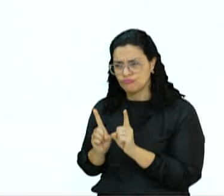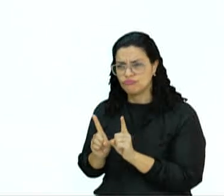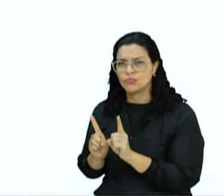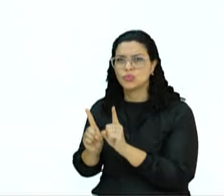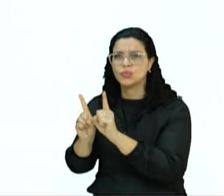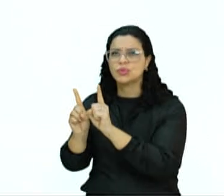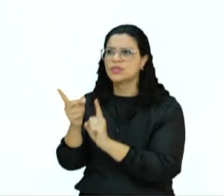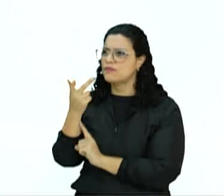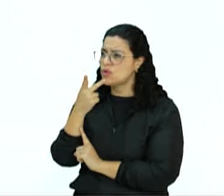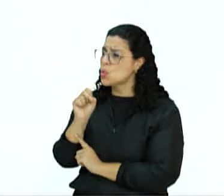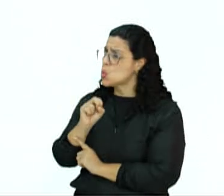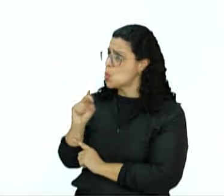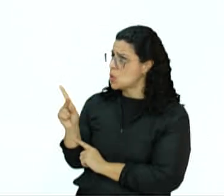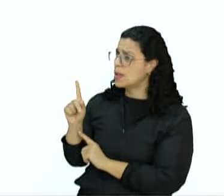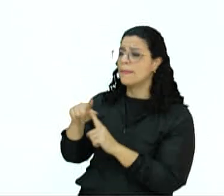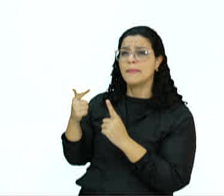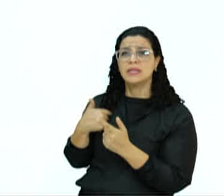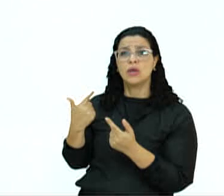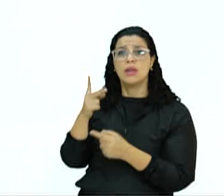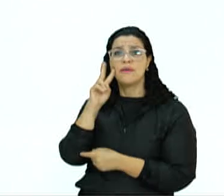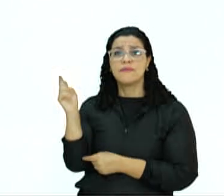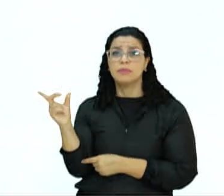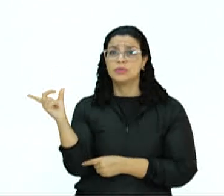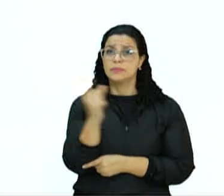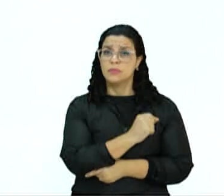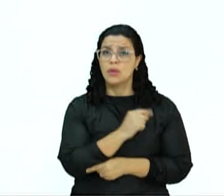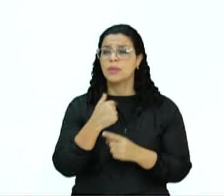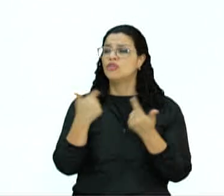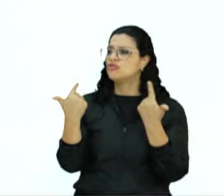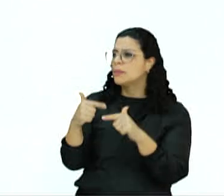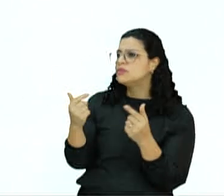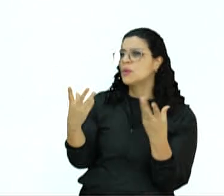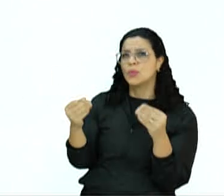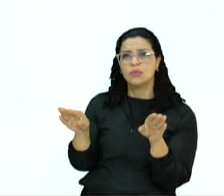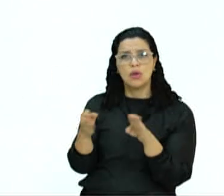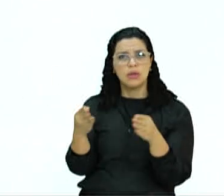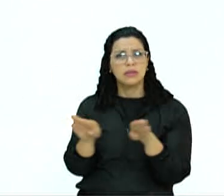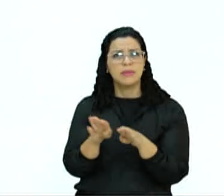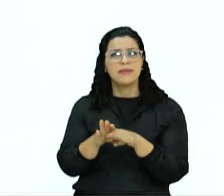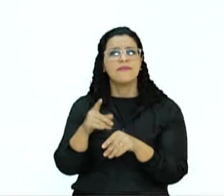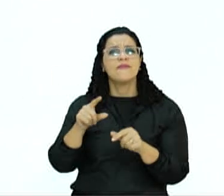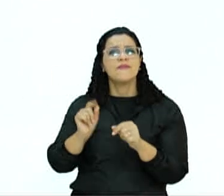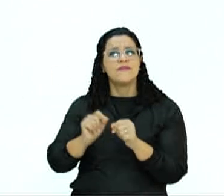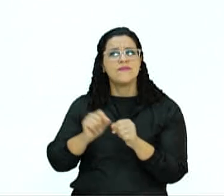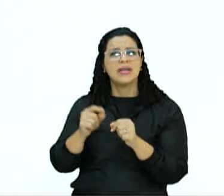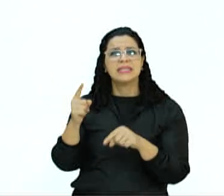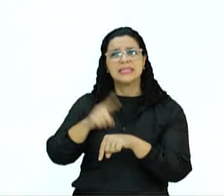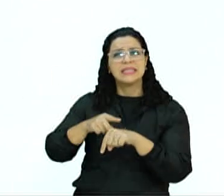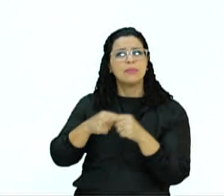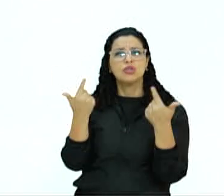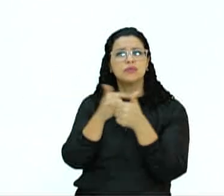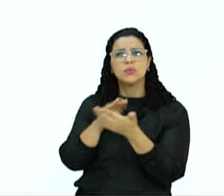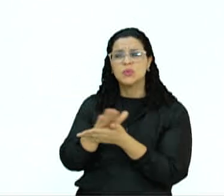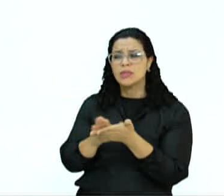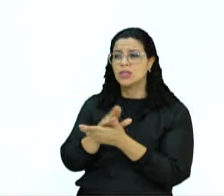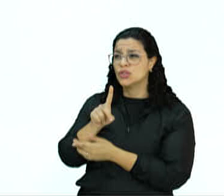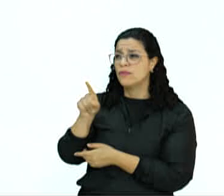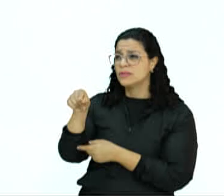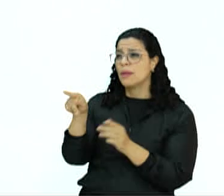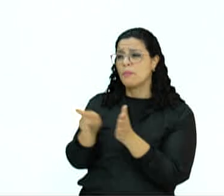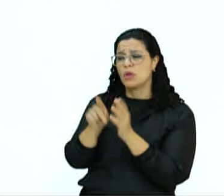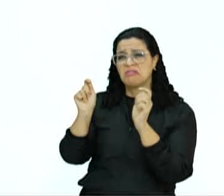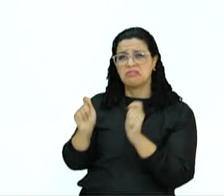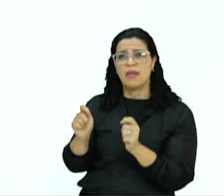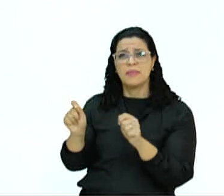bocejou. Está bem, mas agora vamos embora, que já me diverti muito. Faz tempo que não me divirto tanto. Só mesmo um cara como